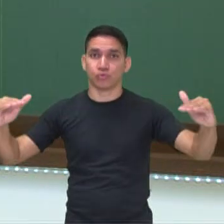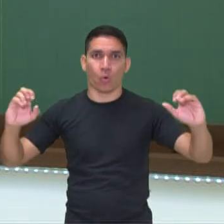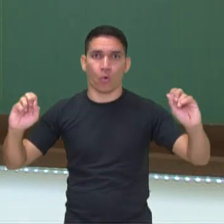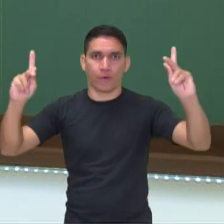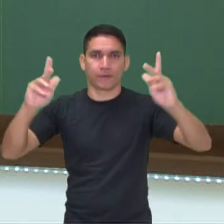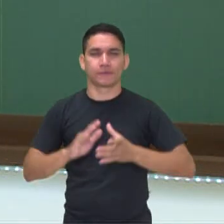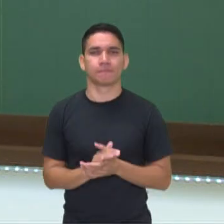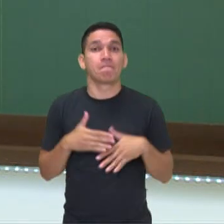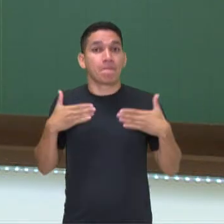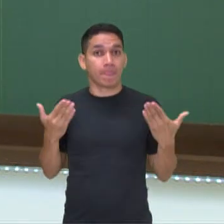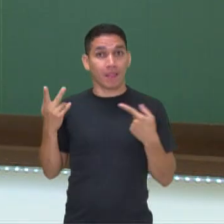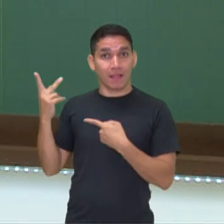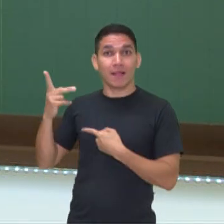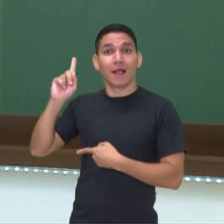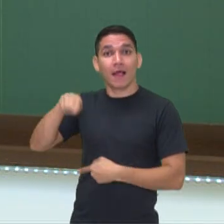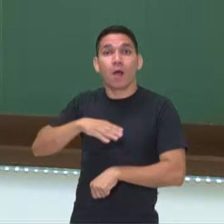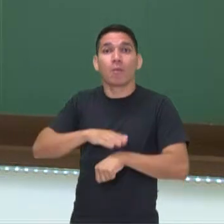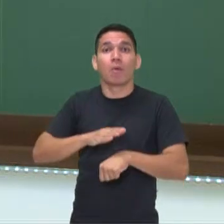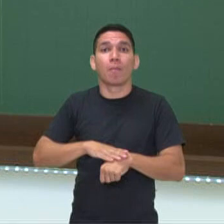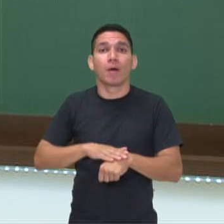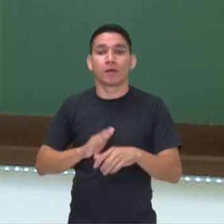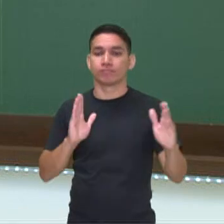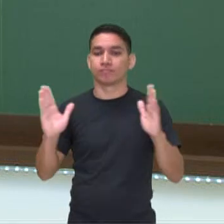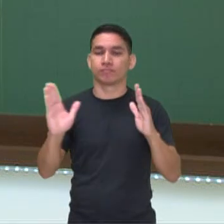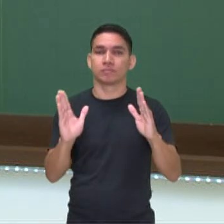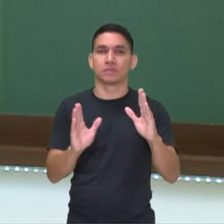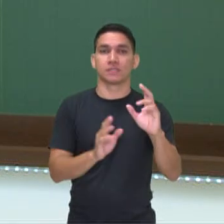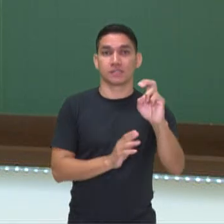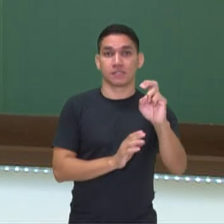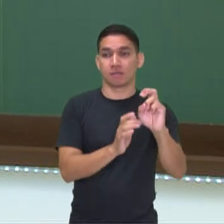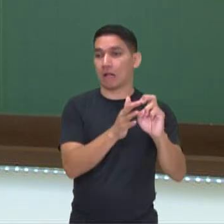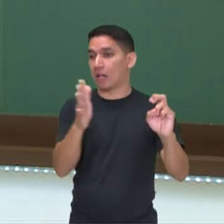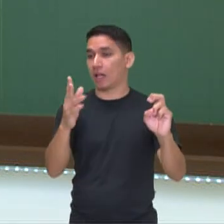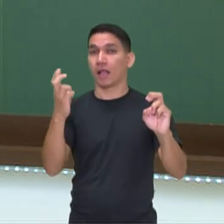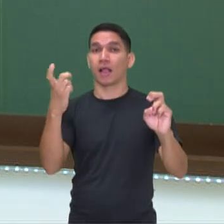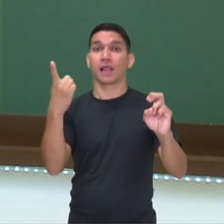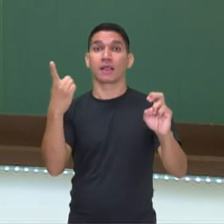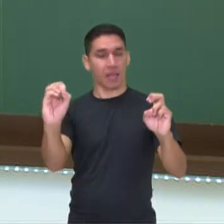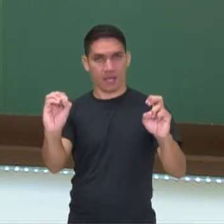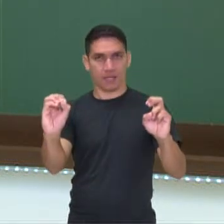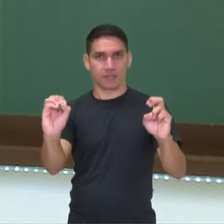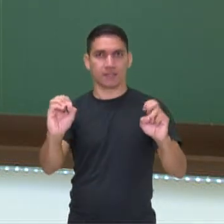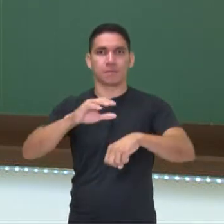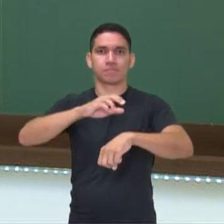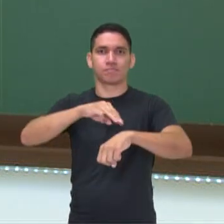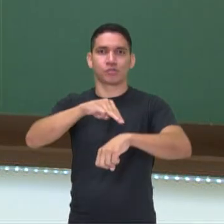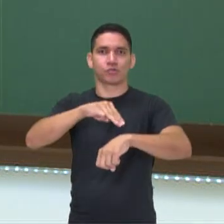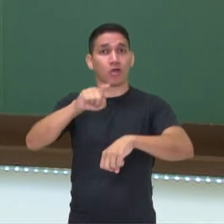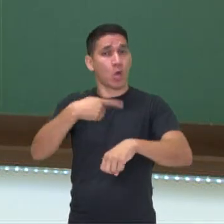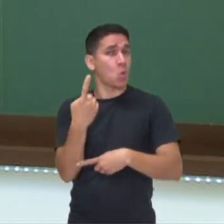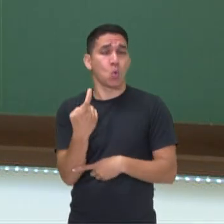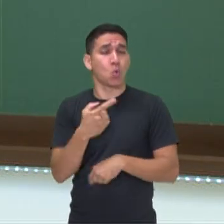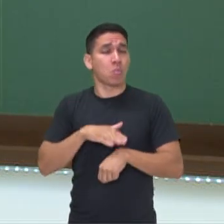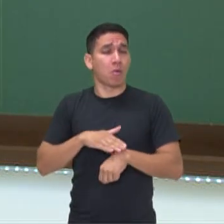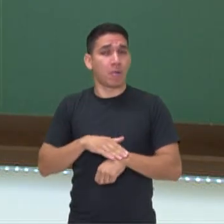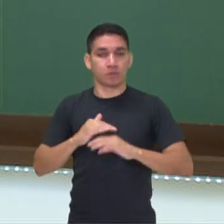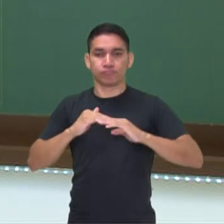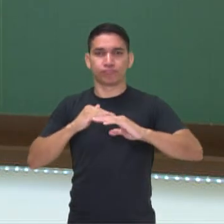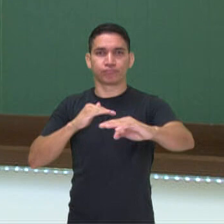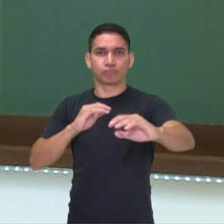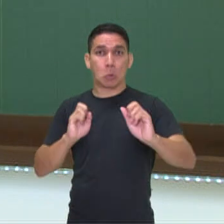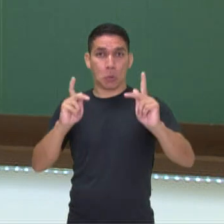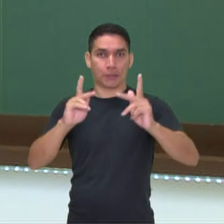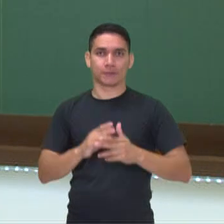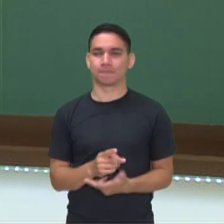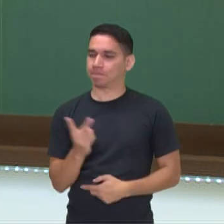galera? Então isso acontece entre o intervalo de 5 e 10 minutos, tá bom? É o único momento que eles estão constantes, beleza?